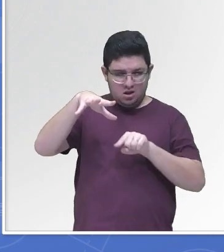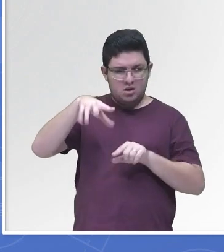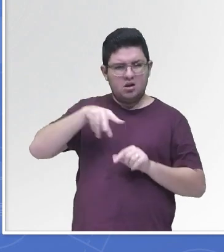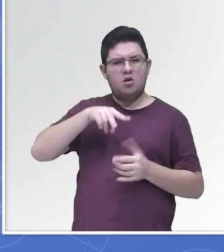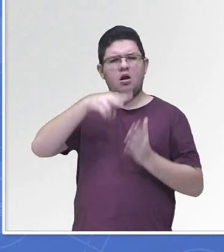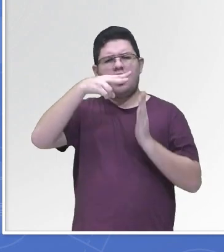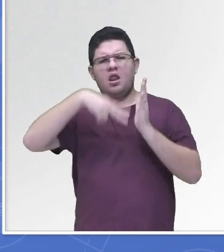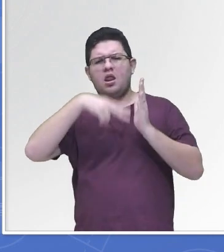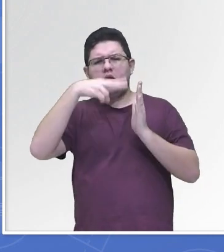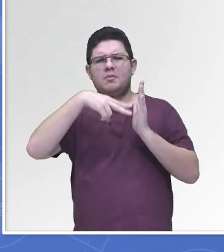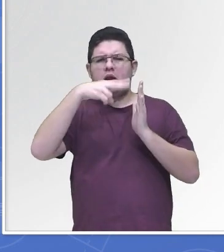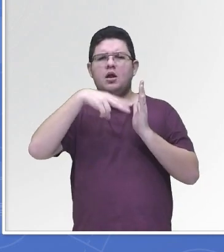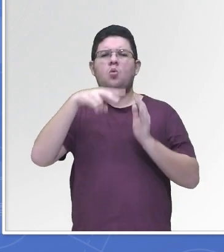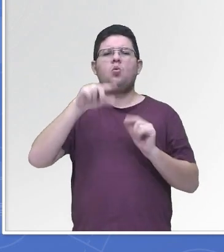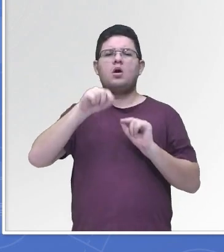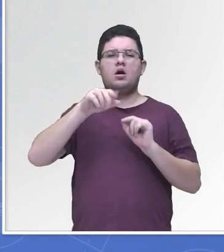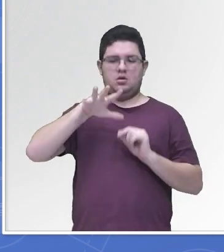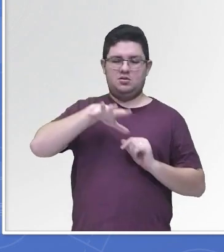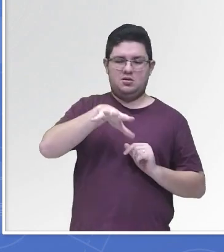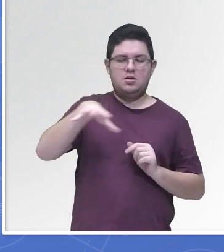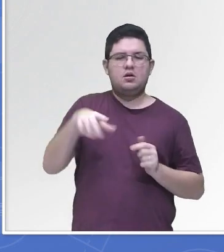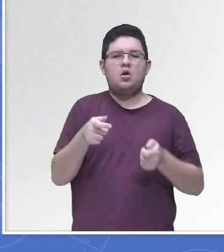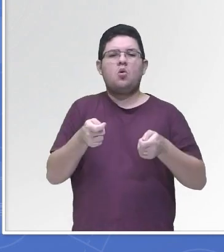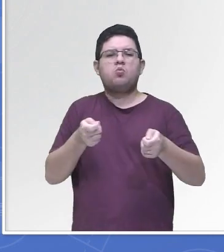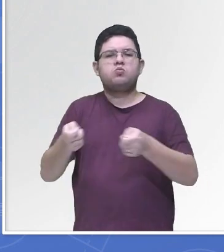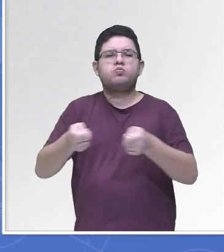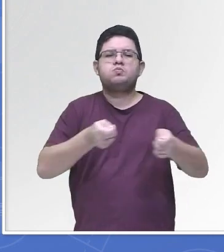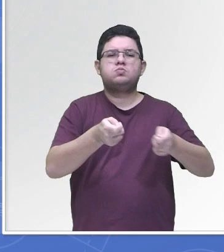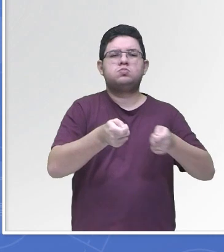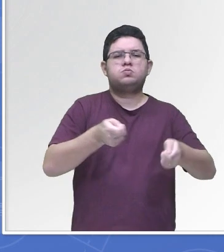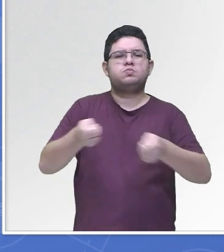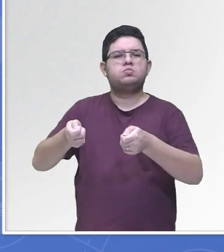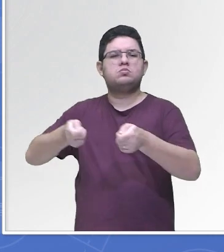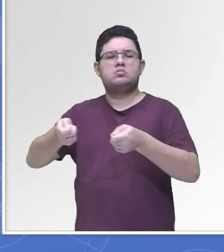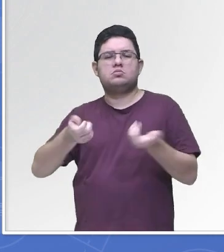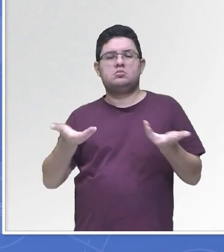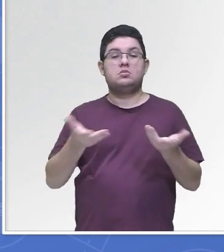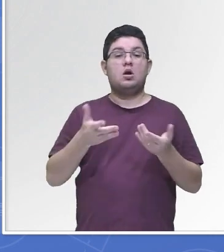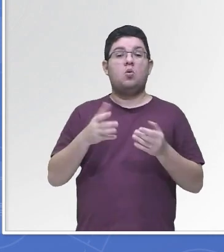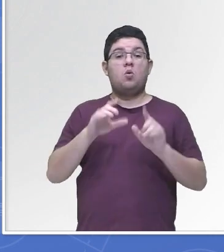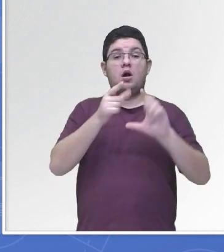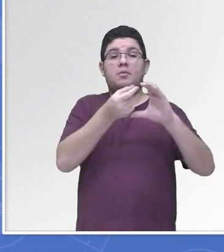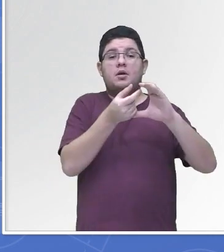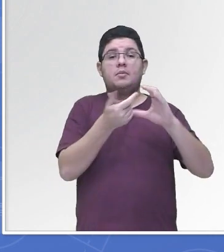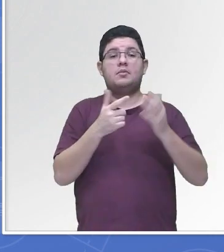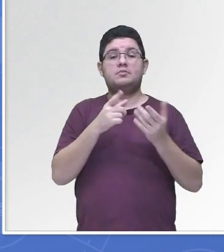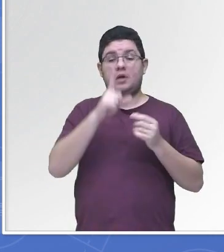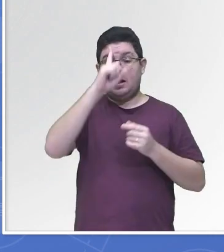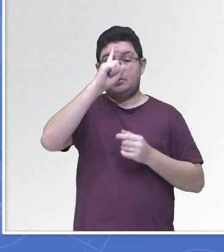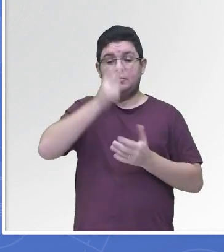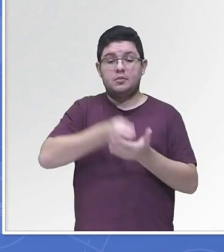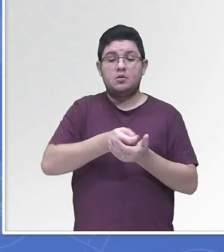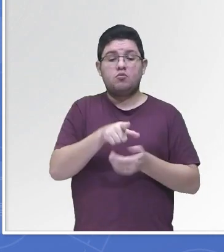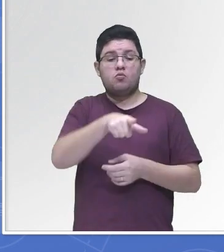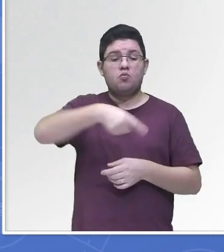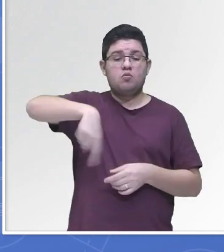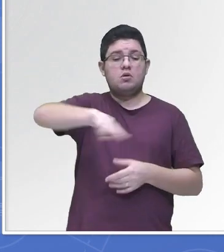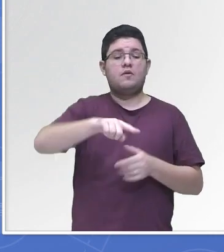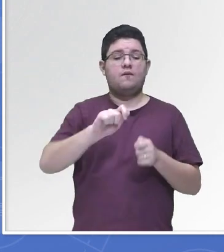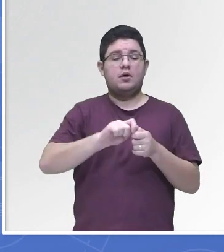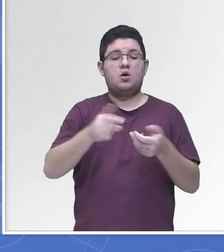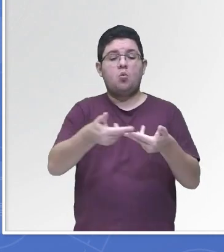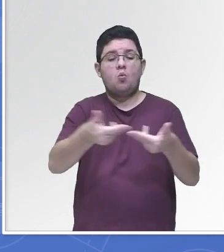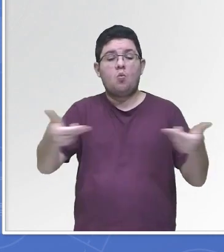ideia assim. Ou seja, o capitalismo, ele vai dizer: eu quero que vocês façam isso, dessa maneira, que